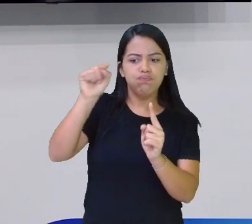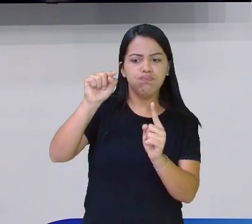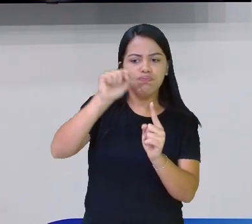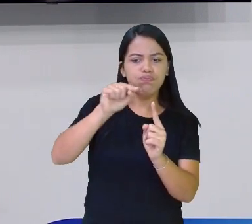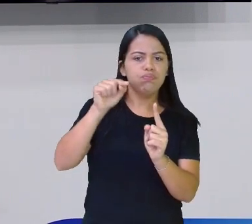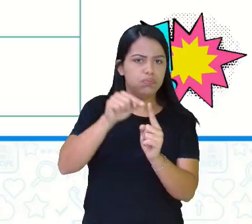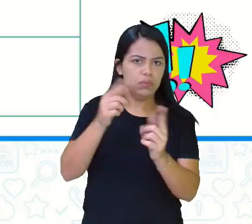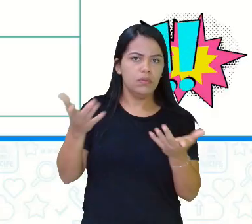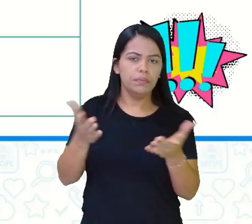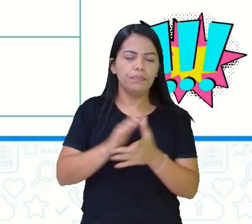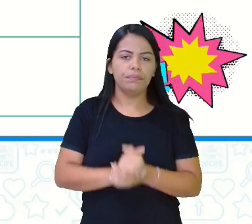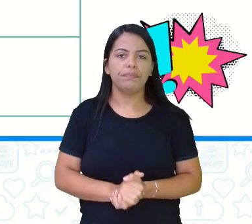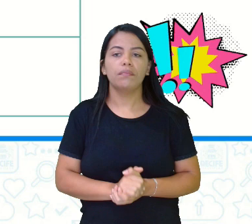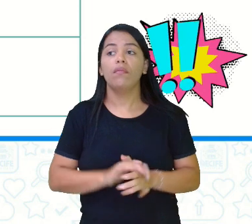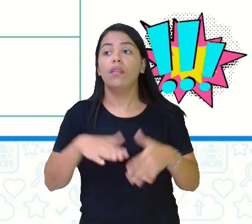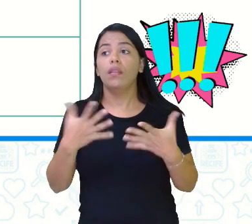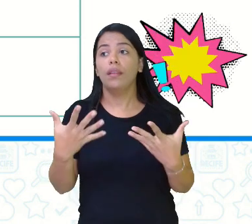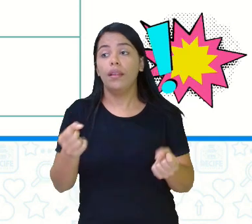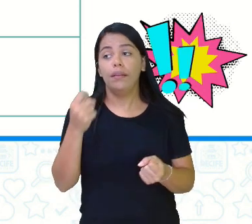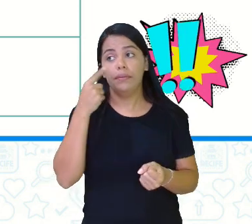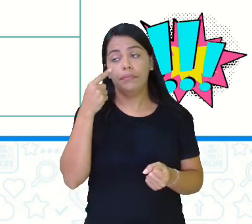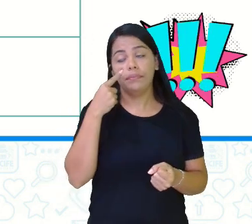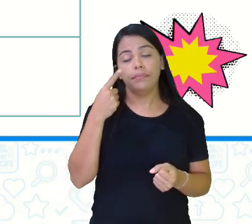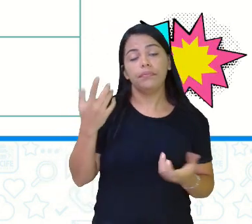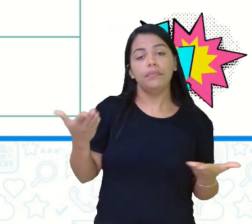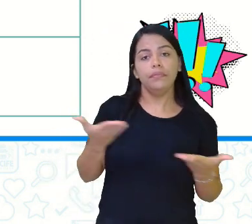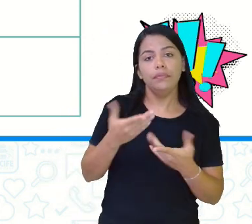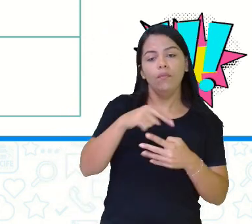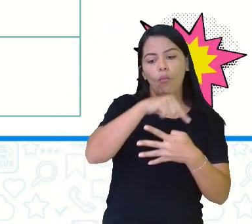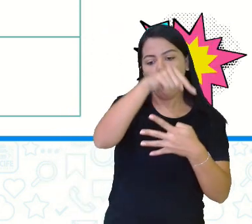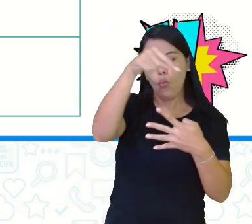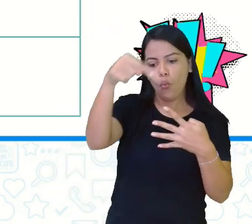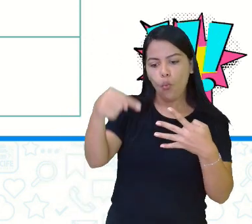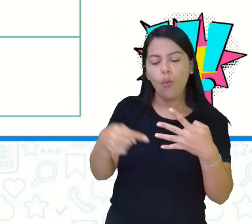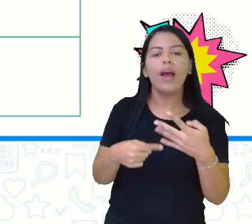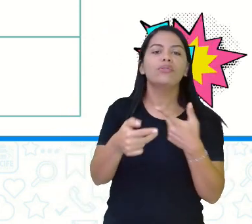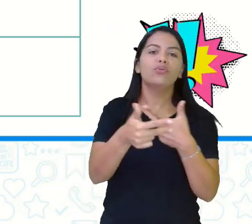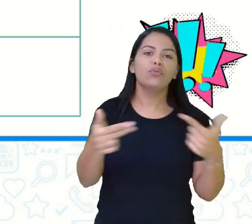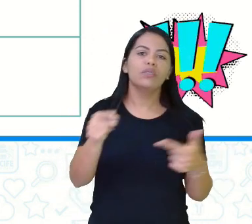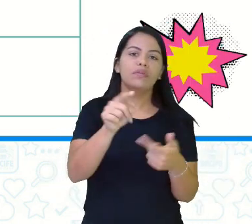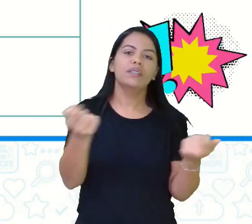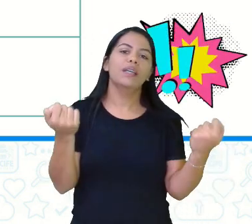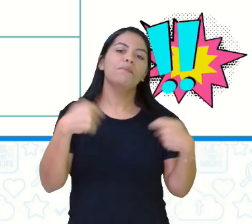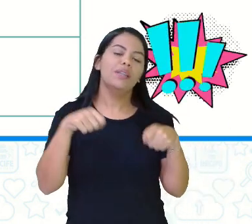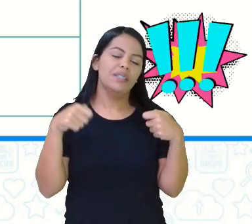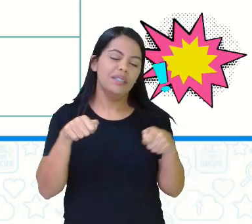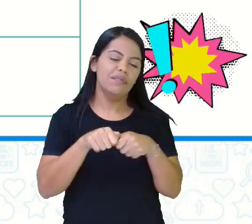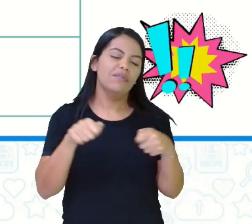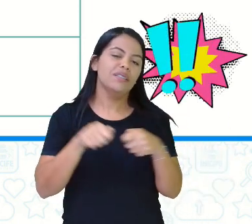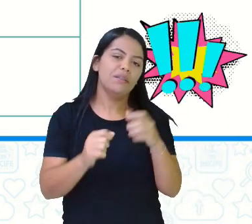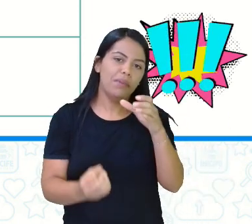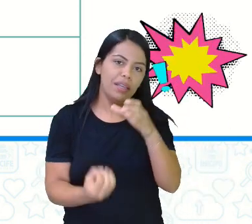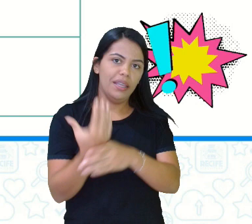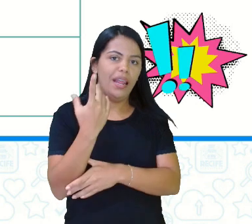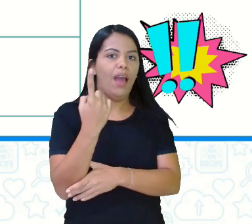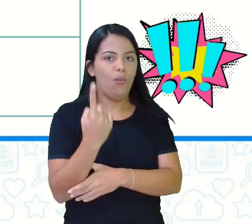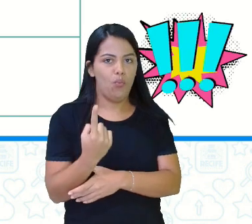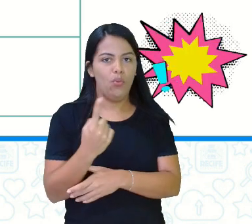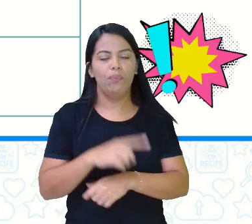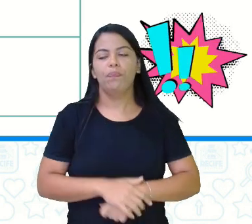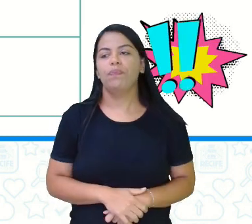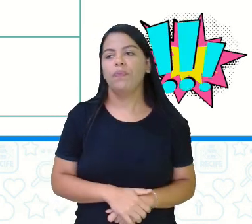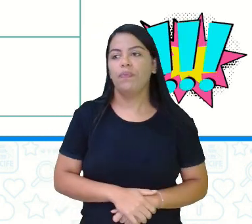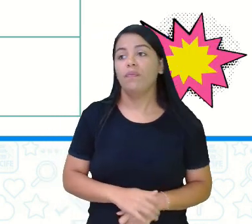vamos aqui ver os 4 itens que você precisa para criar a sua tirinha. Tem um planejamento da tirinha.